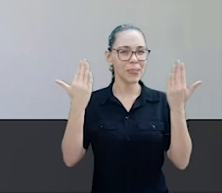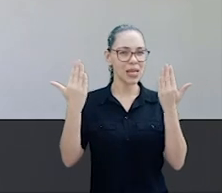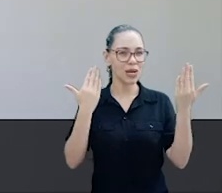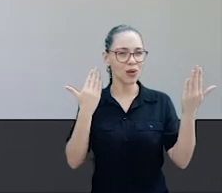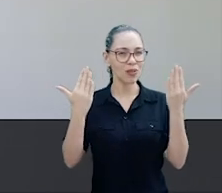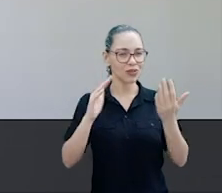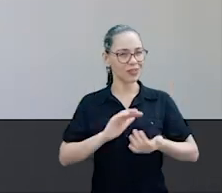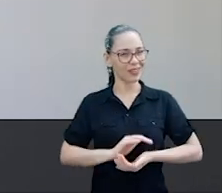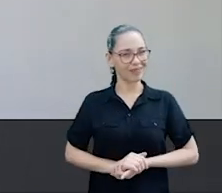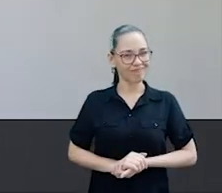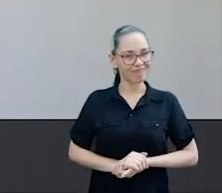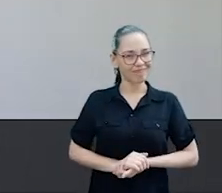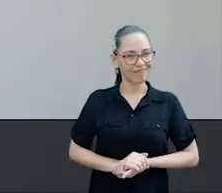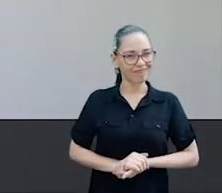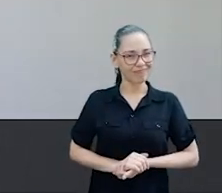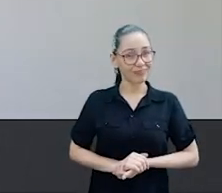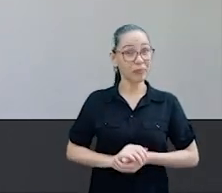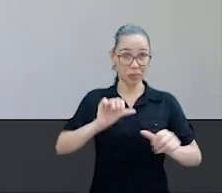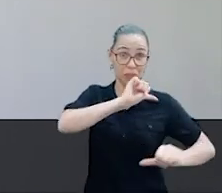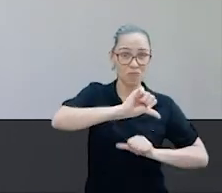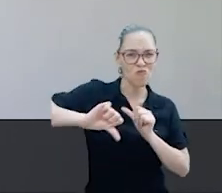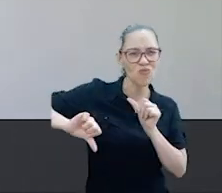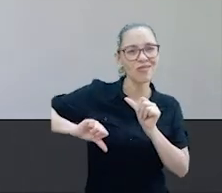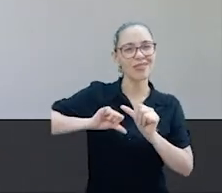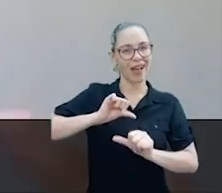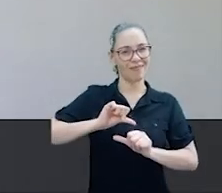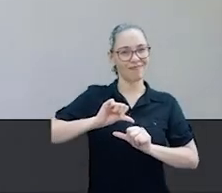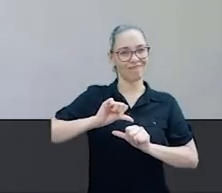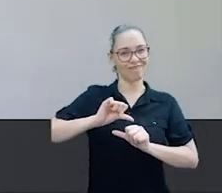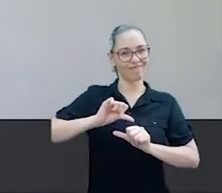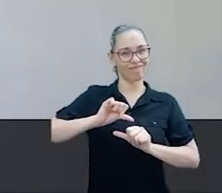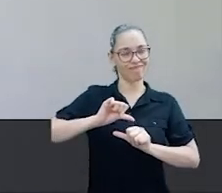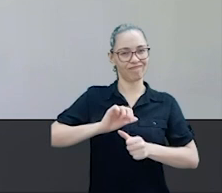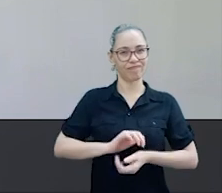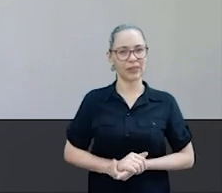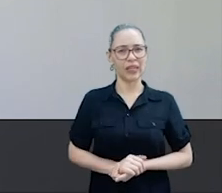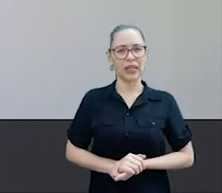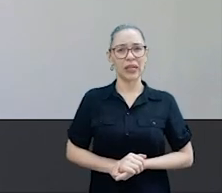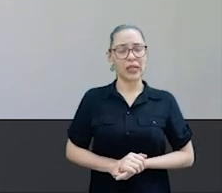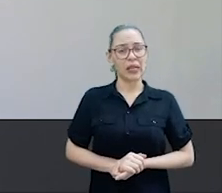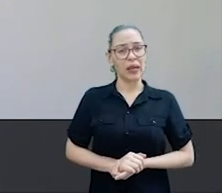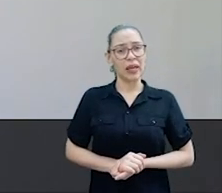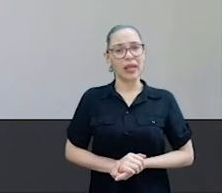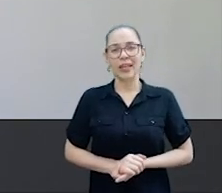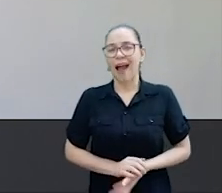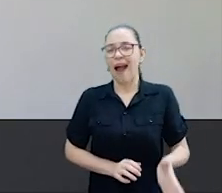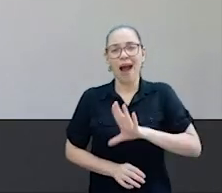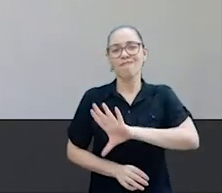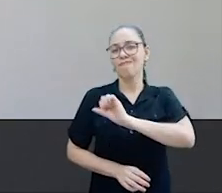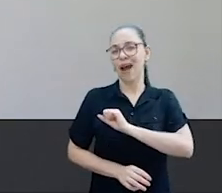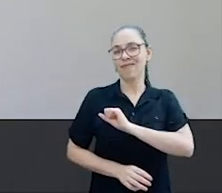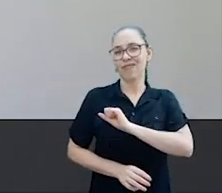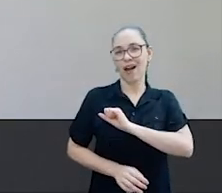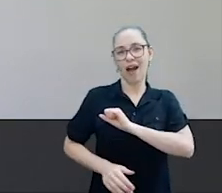Um centro crítico que produzia ação e modificação da psicologia. Então, era